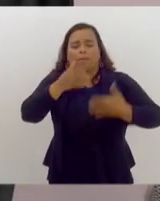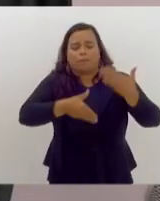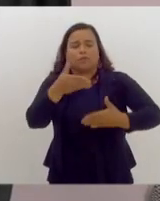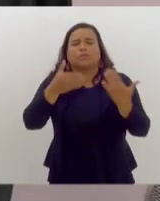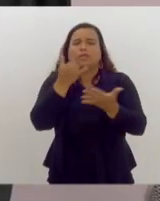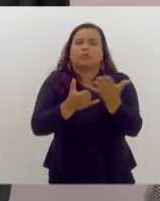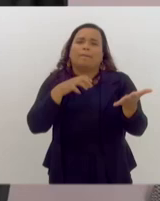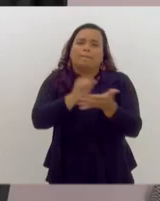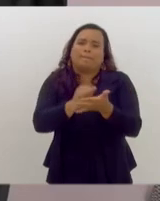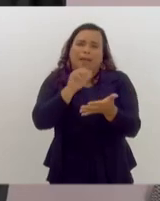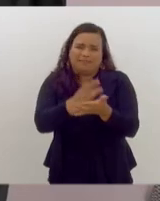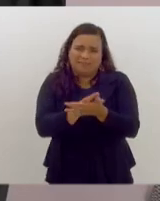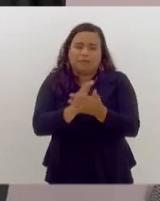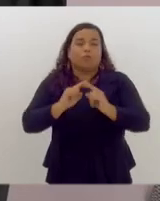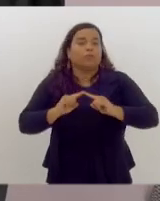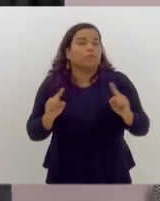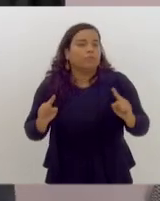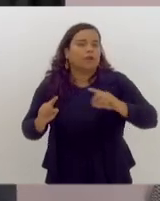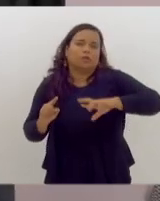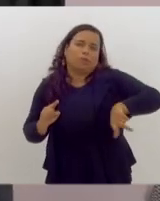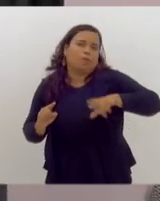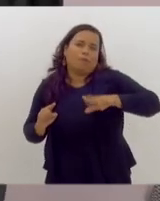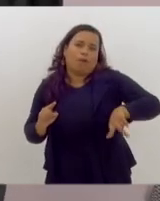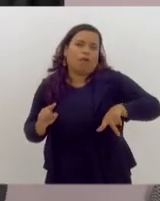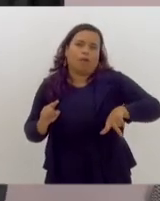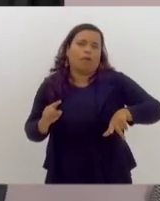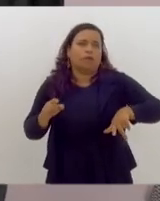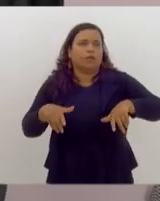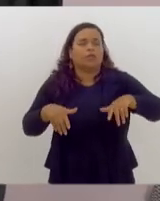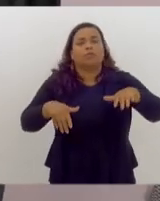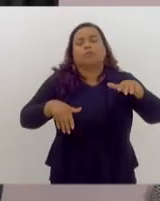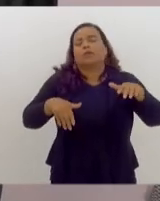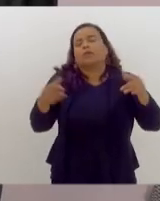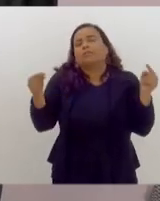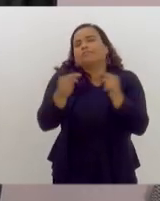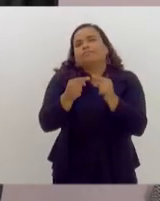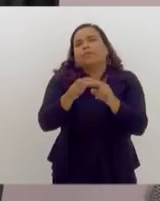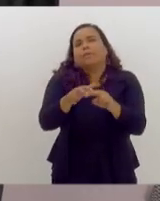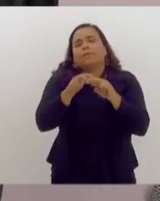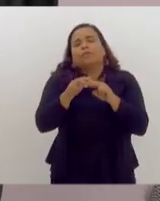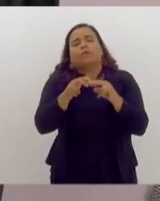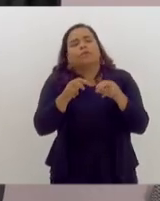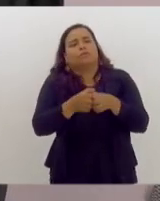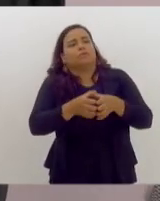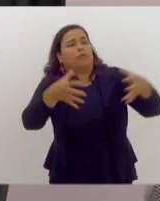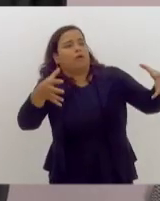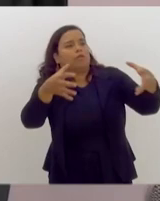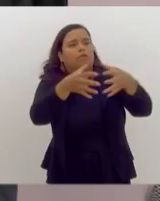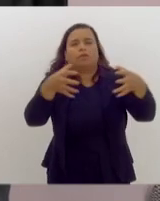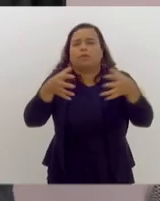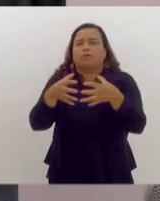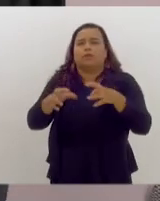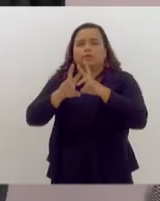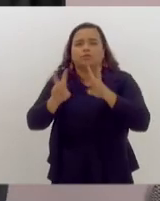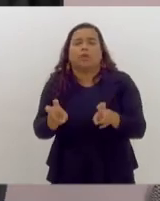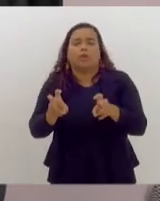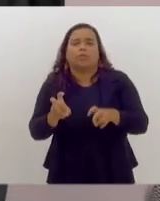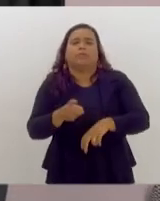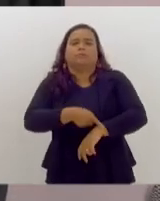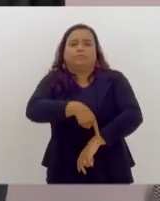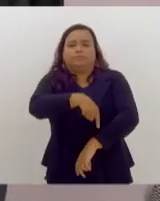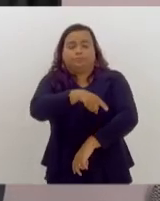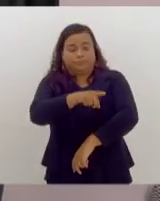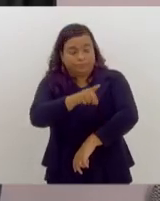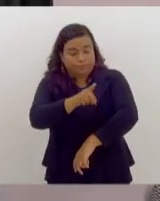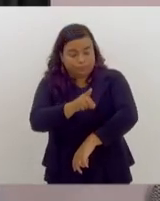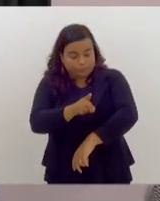está relacionado necessariamente ao tamanho das redes no que diz respeito ao ensino fundamental, né, especialmente aos